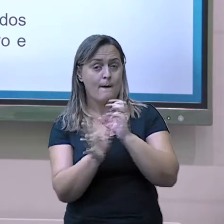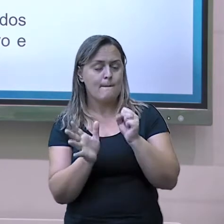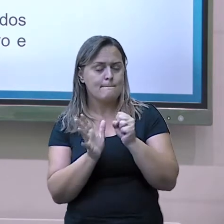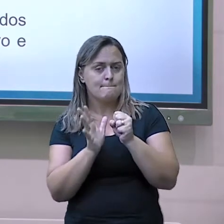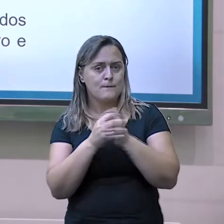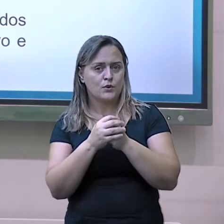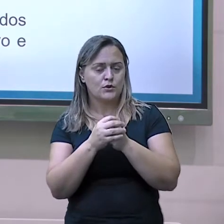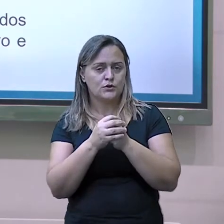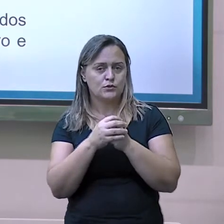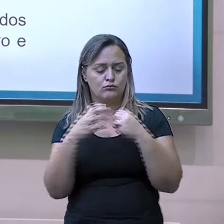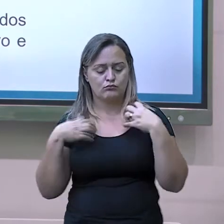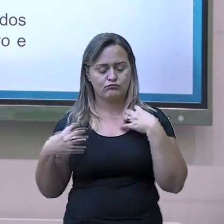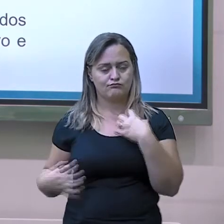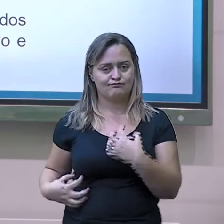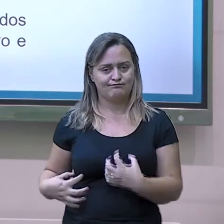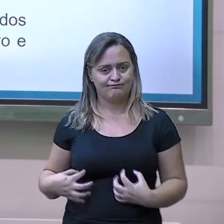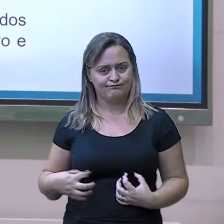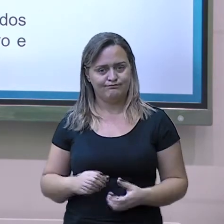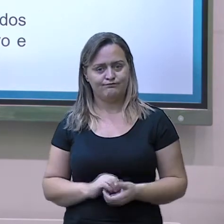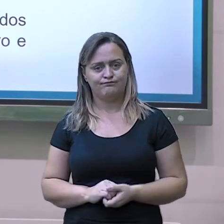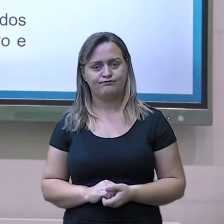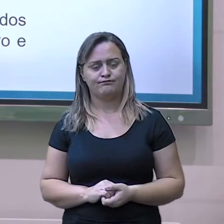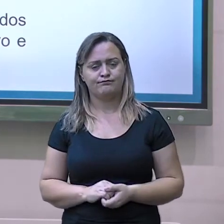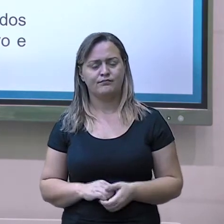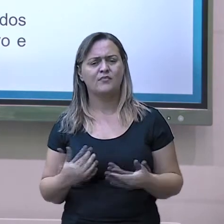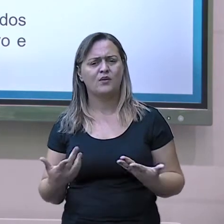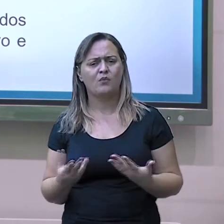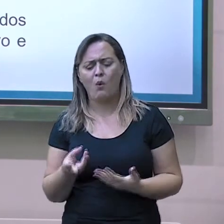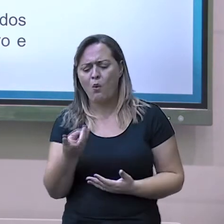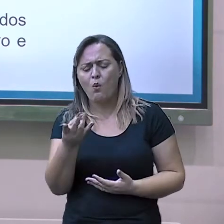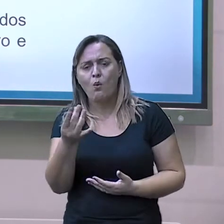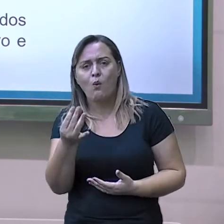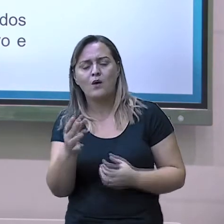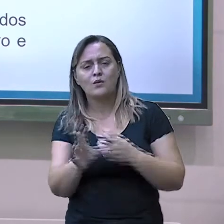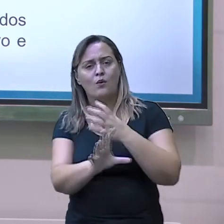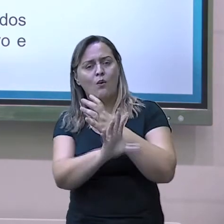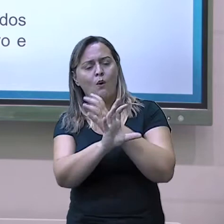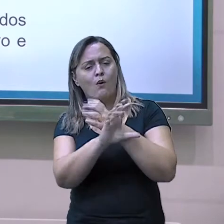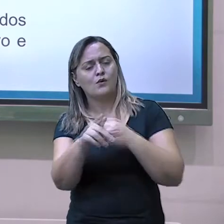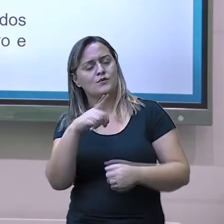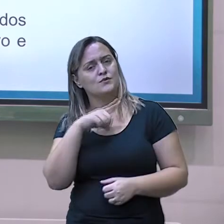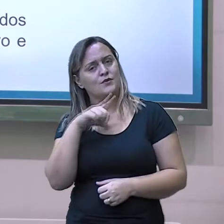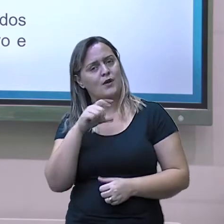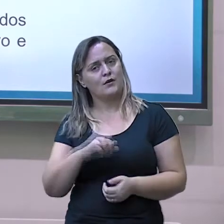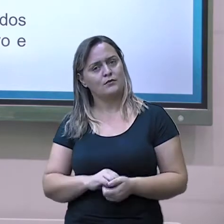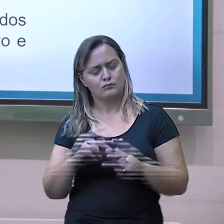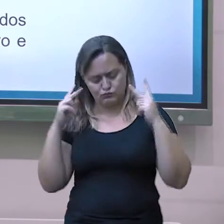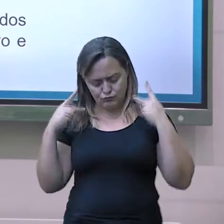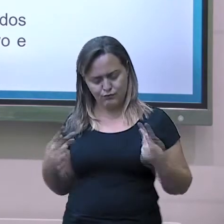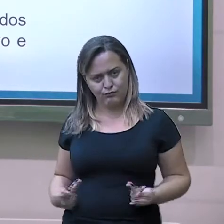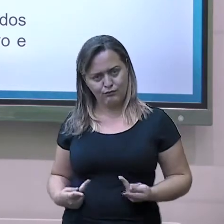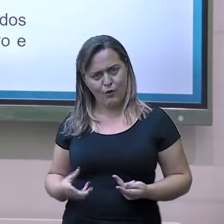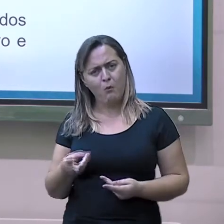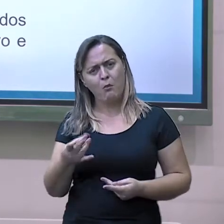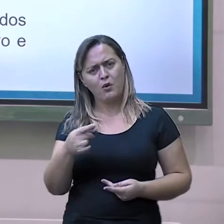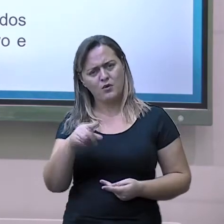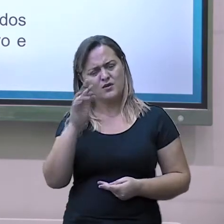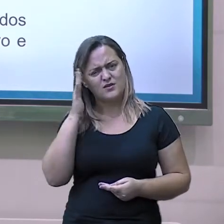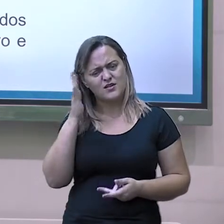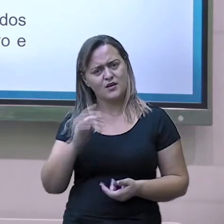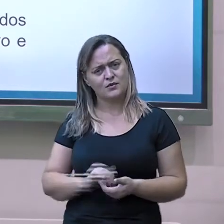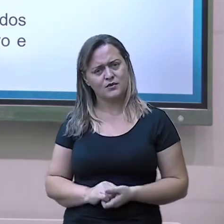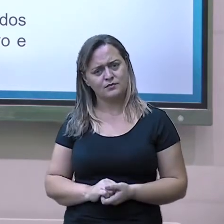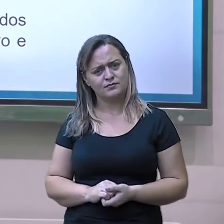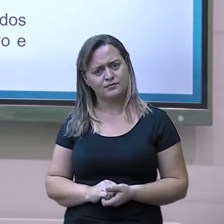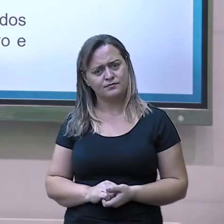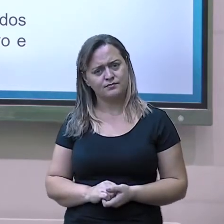ao organismo humano. E aí, quantos ossos o organismo humano tem? Gente,